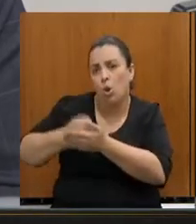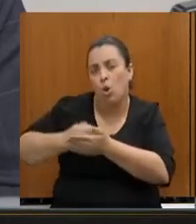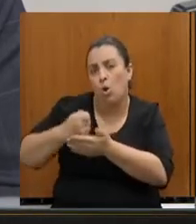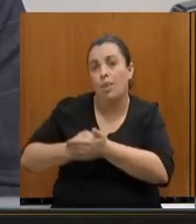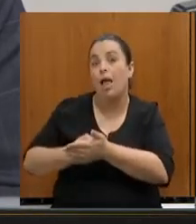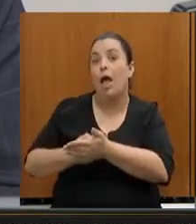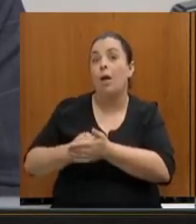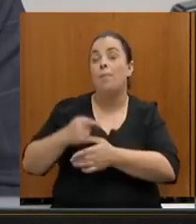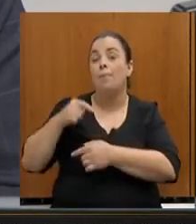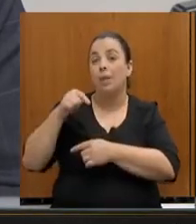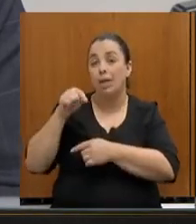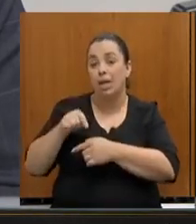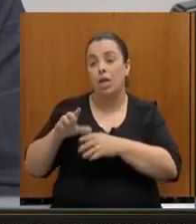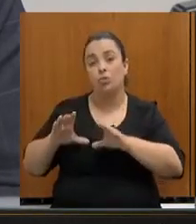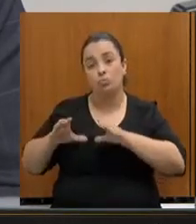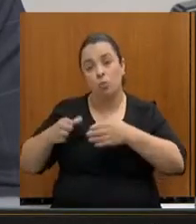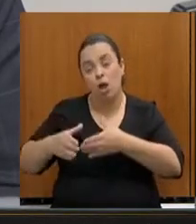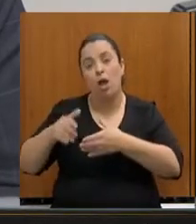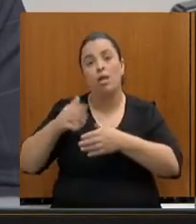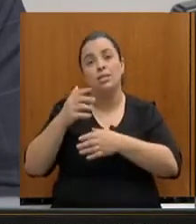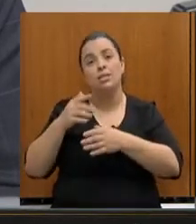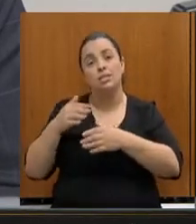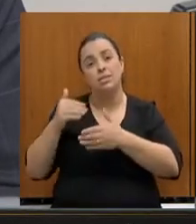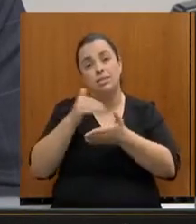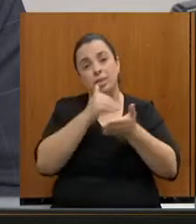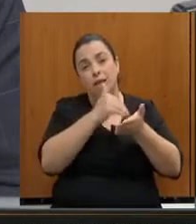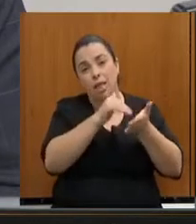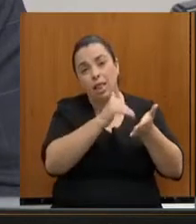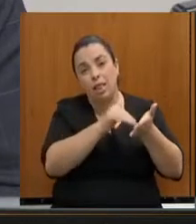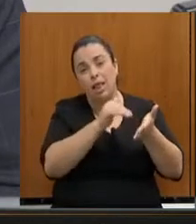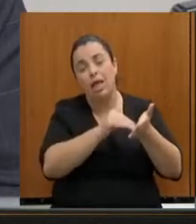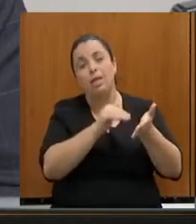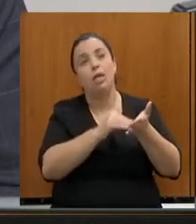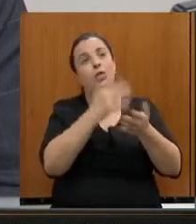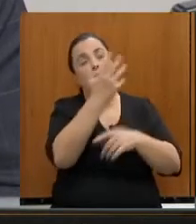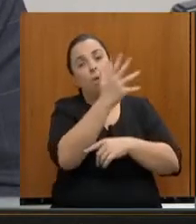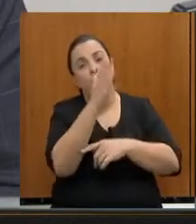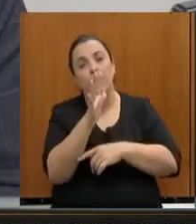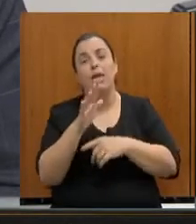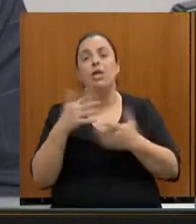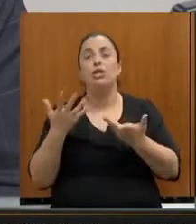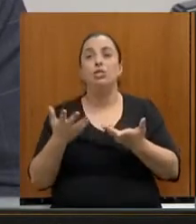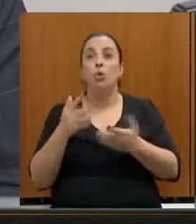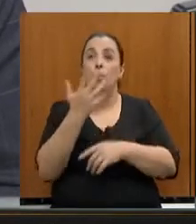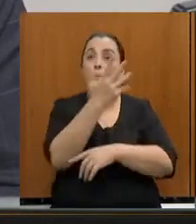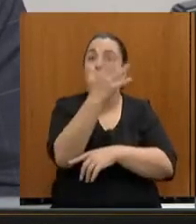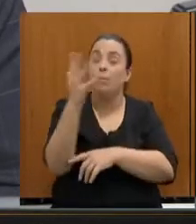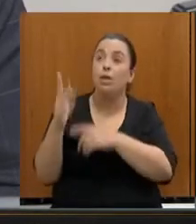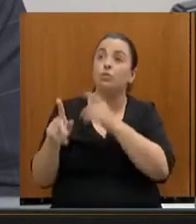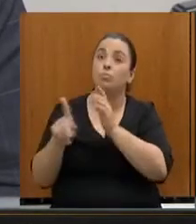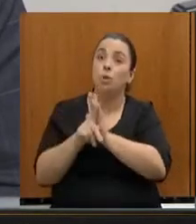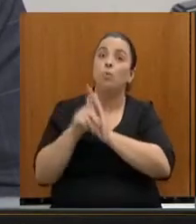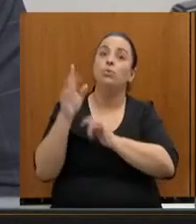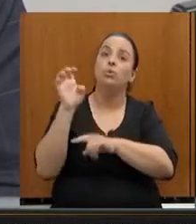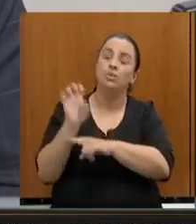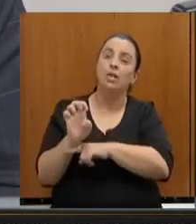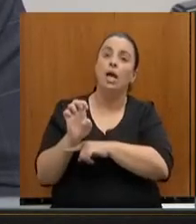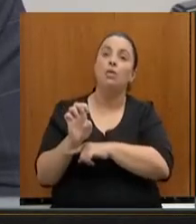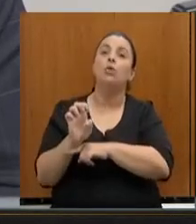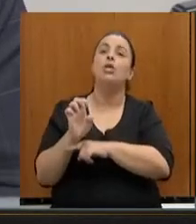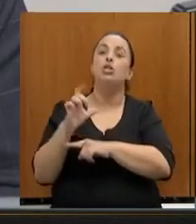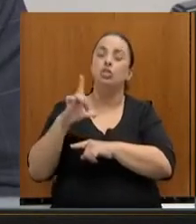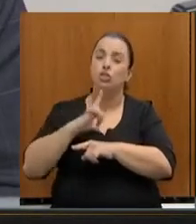em relação a Secretaria de Meio Ambiente ao meio ambiente do Estado fosse mais contemplado nesse